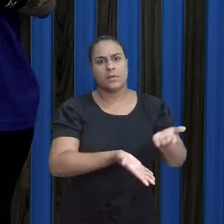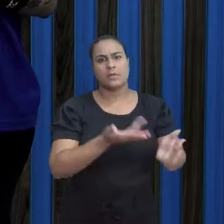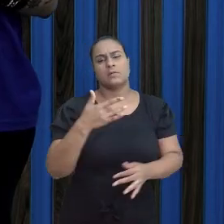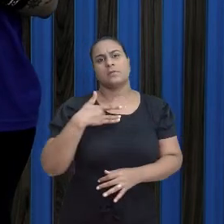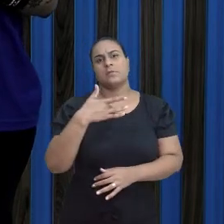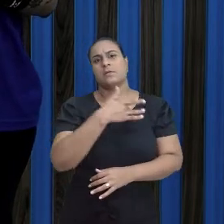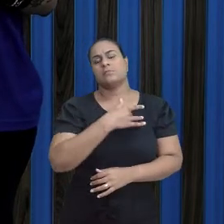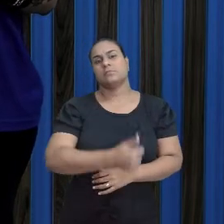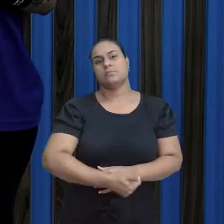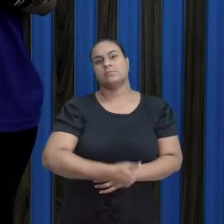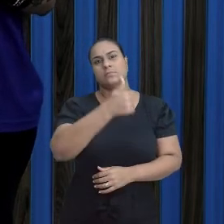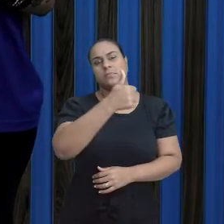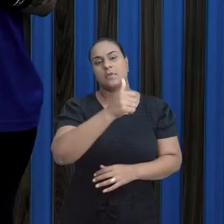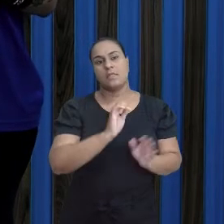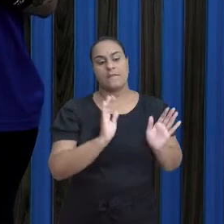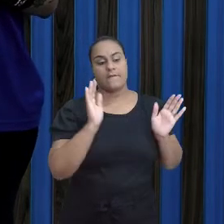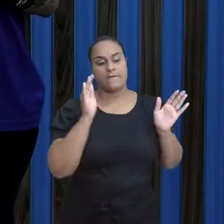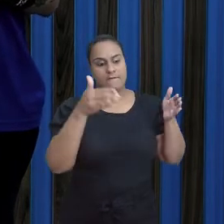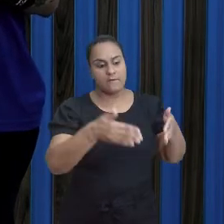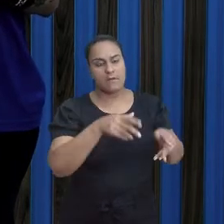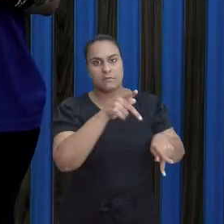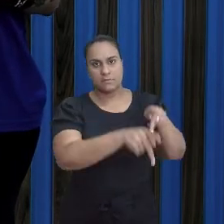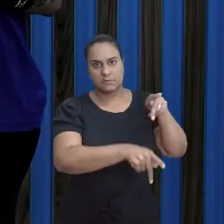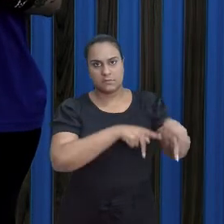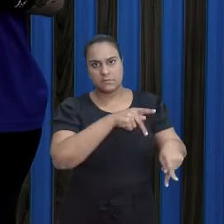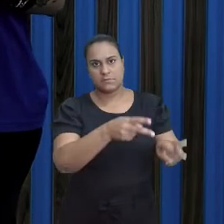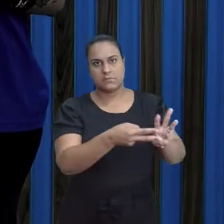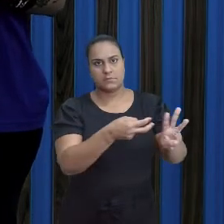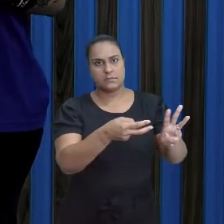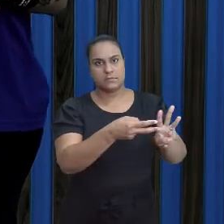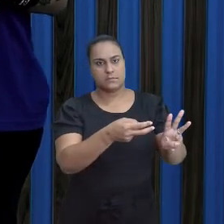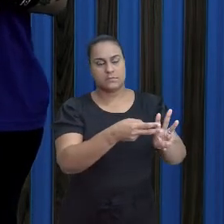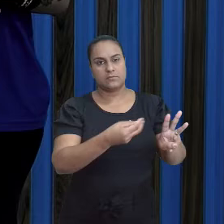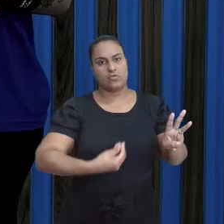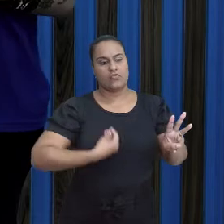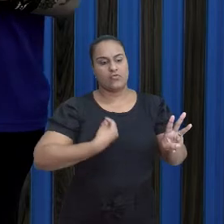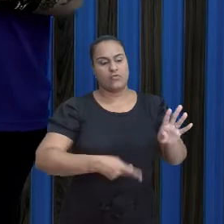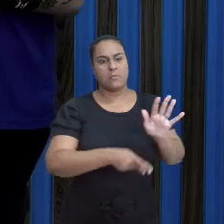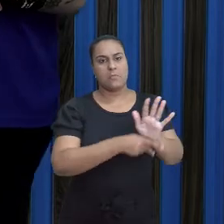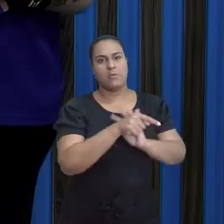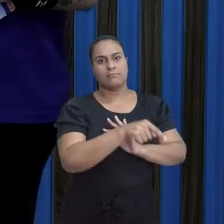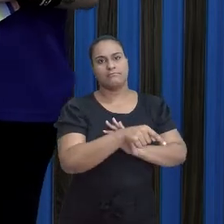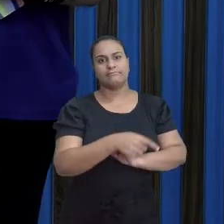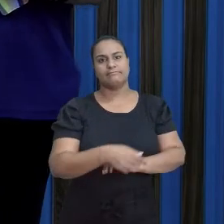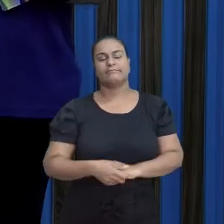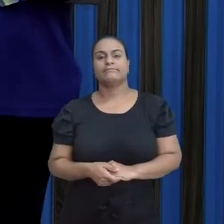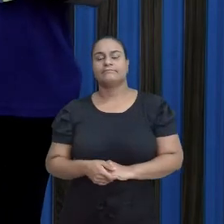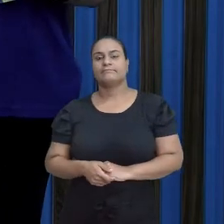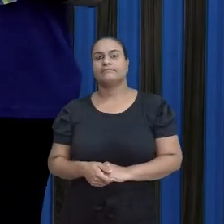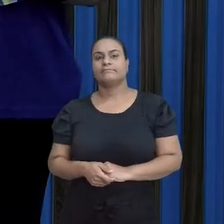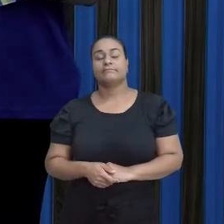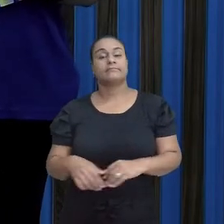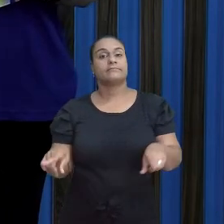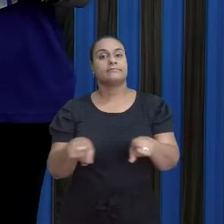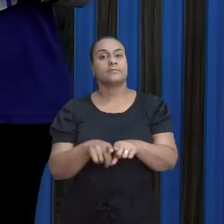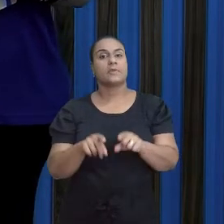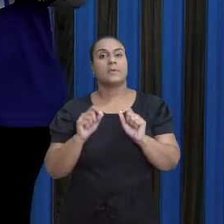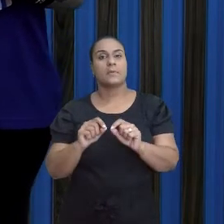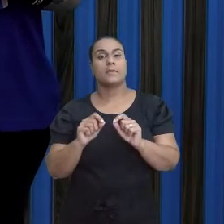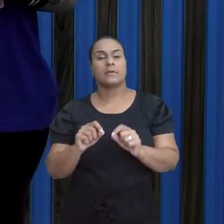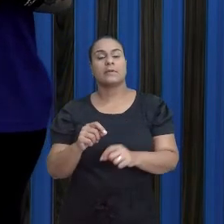de qualidade que sejam voltados para a realidade e para o estilo de vida desses povos. Também eles